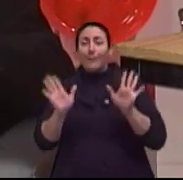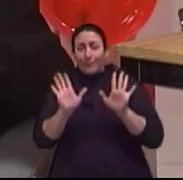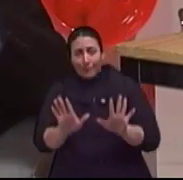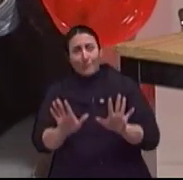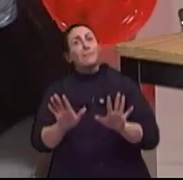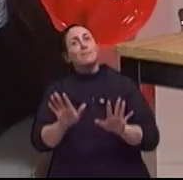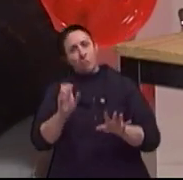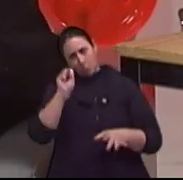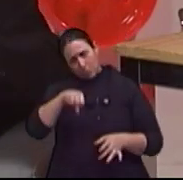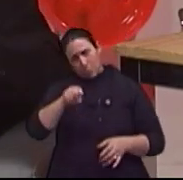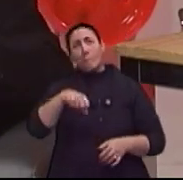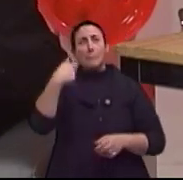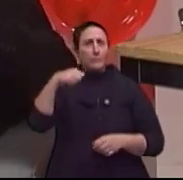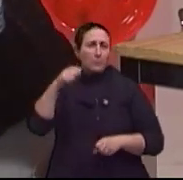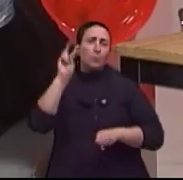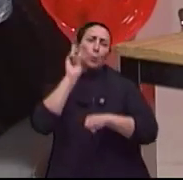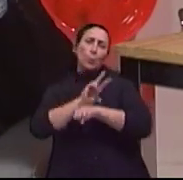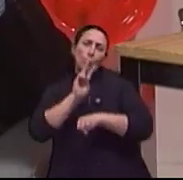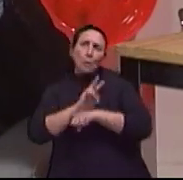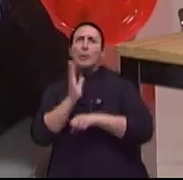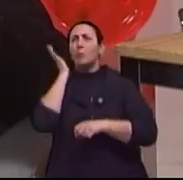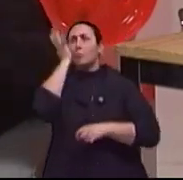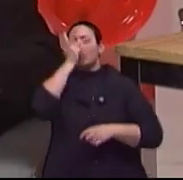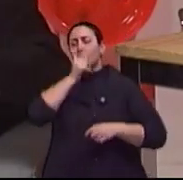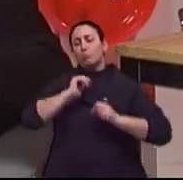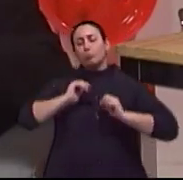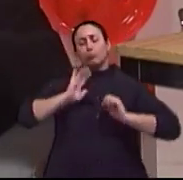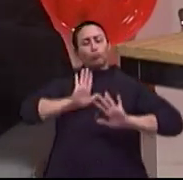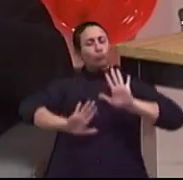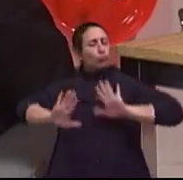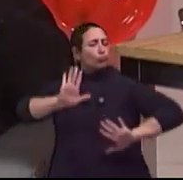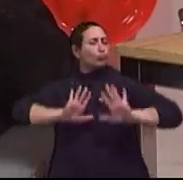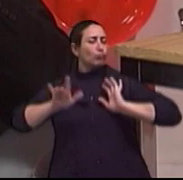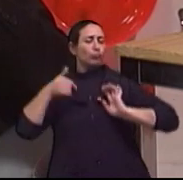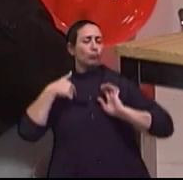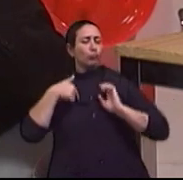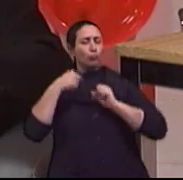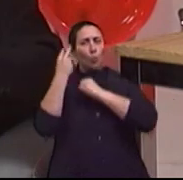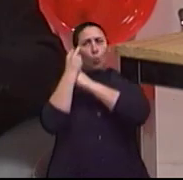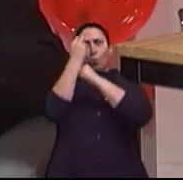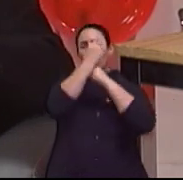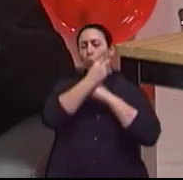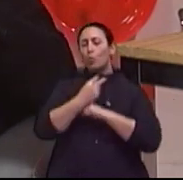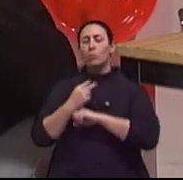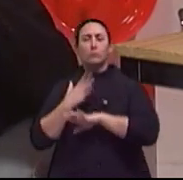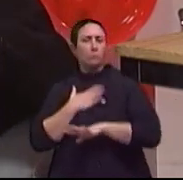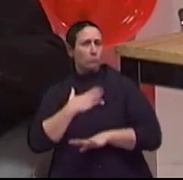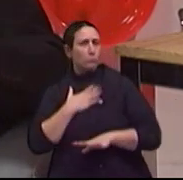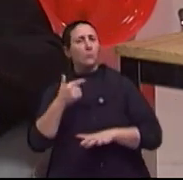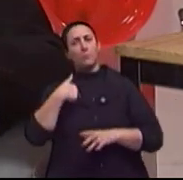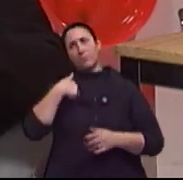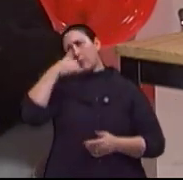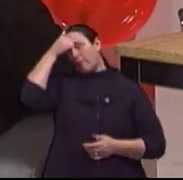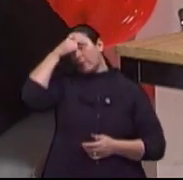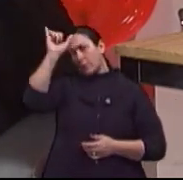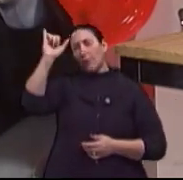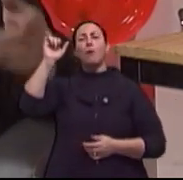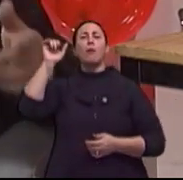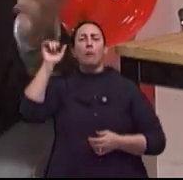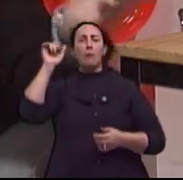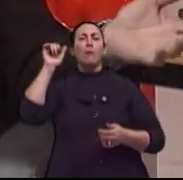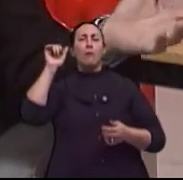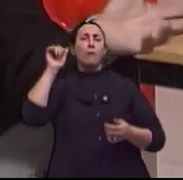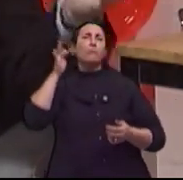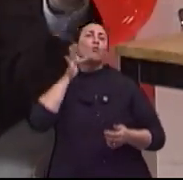vaidoso se se ter uma boa apresentação realizar ginásio evitar a obesidade